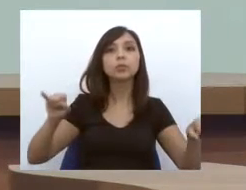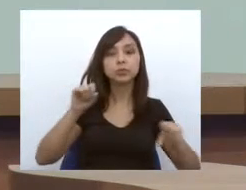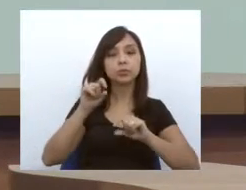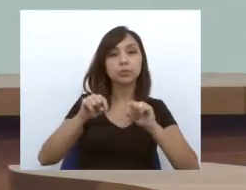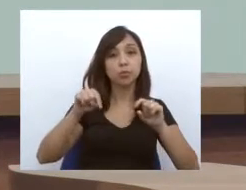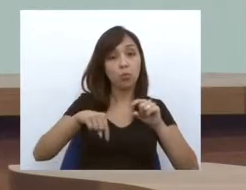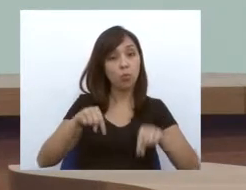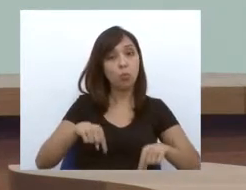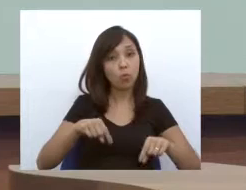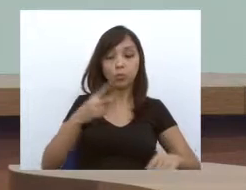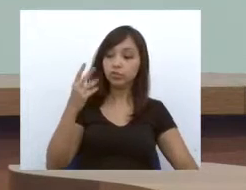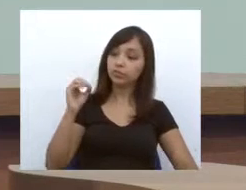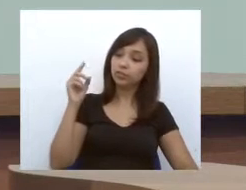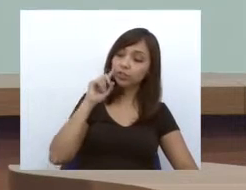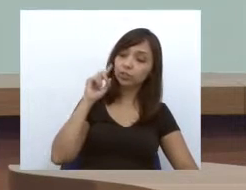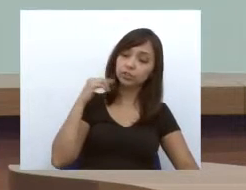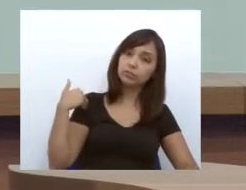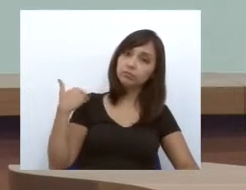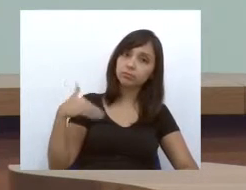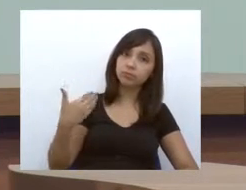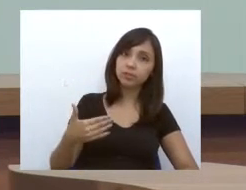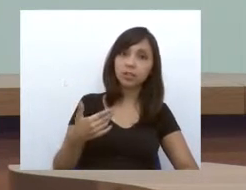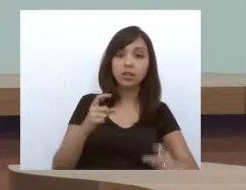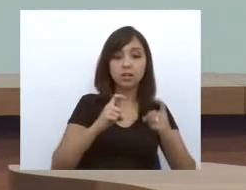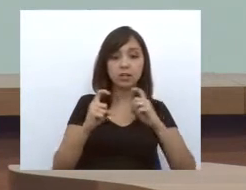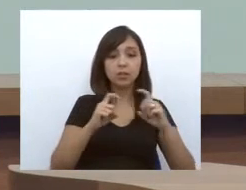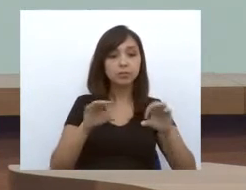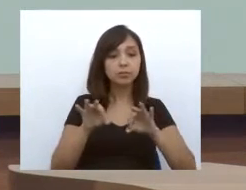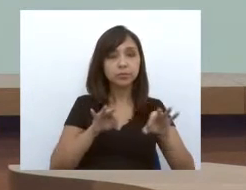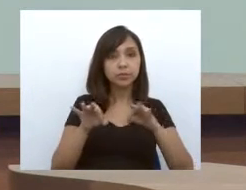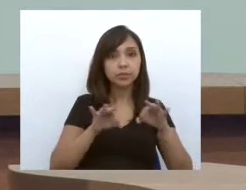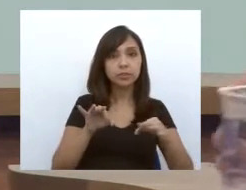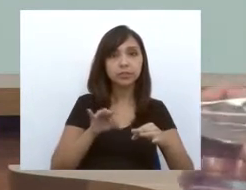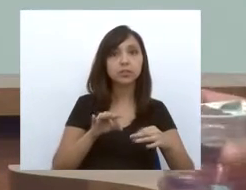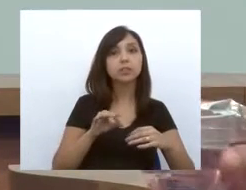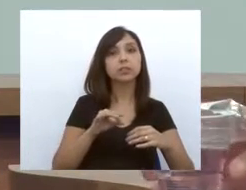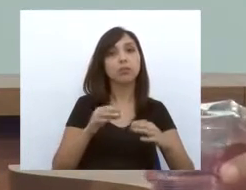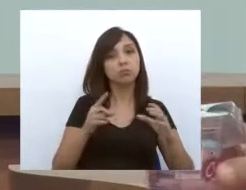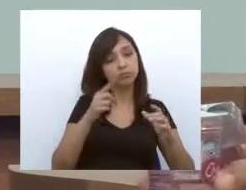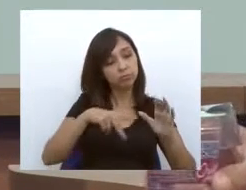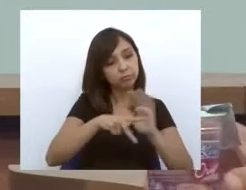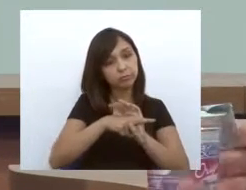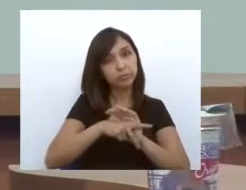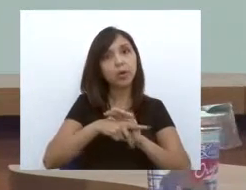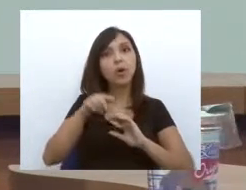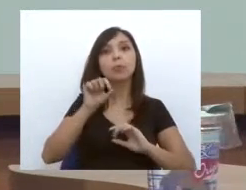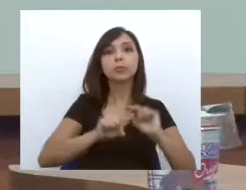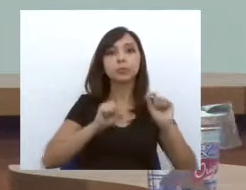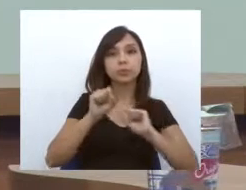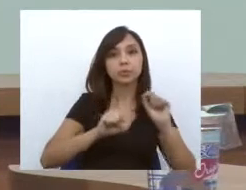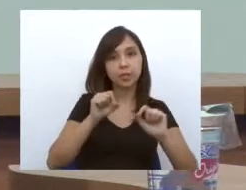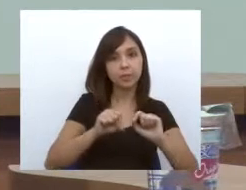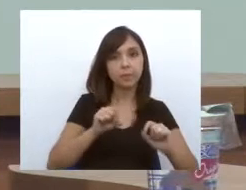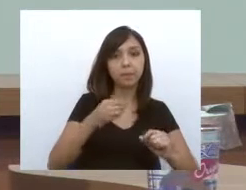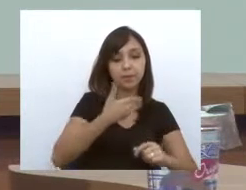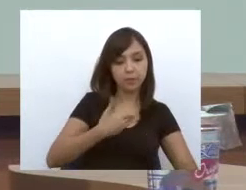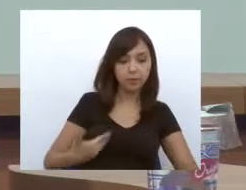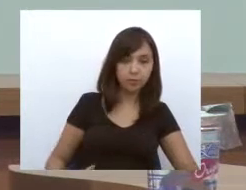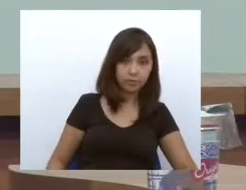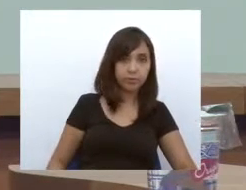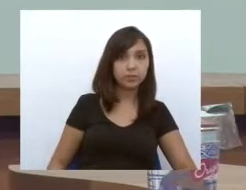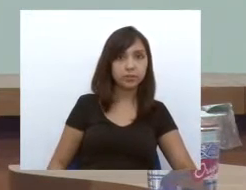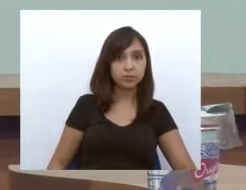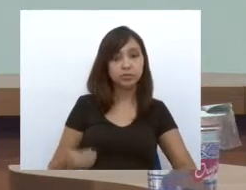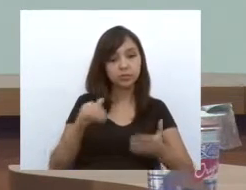anunciou nesses últimos 20 dias uma reorganização da rede que, segundo o governador,